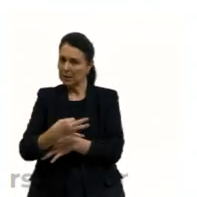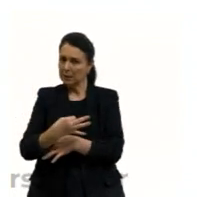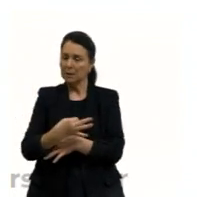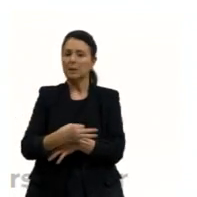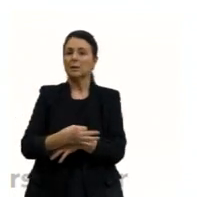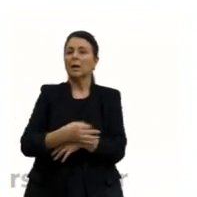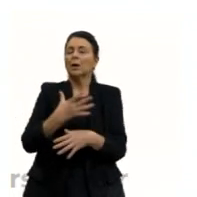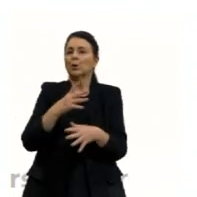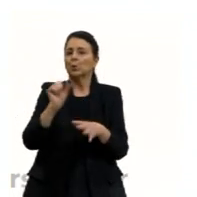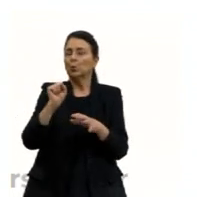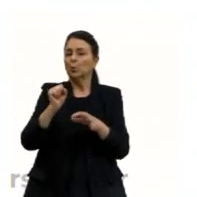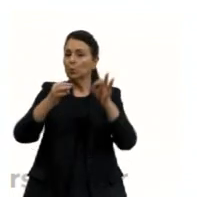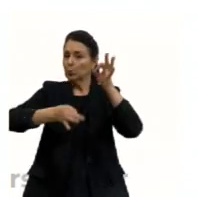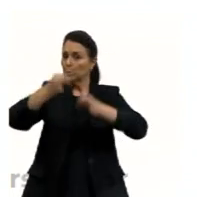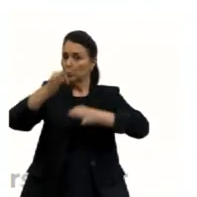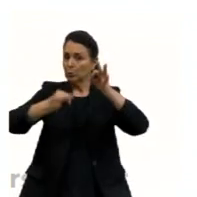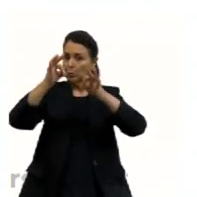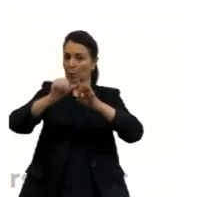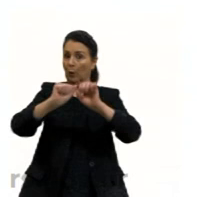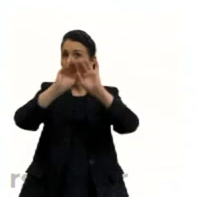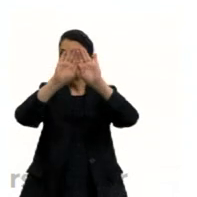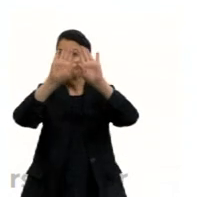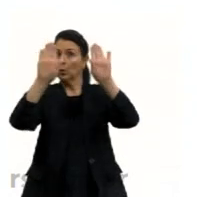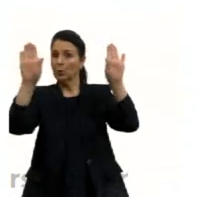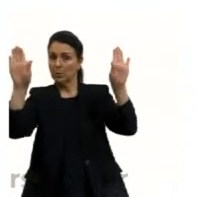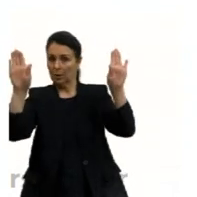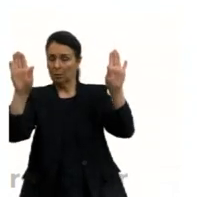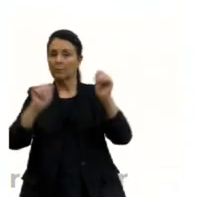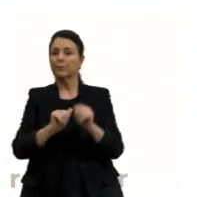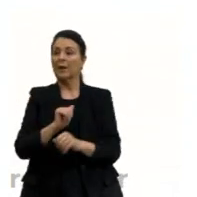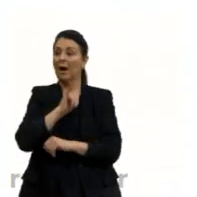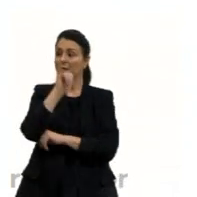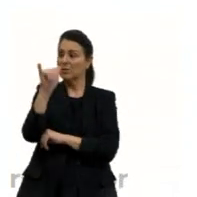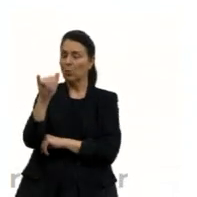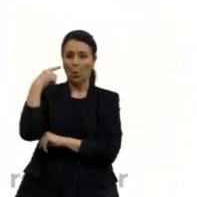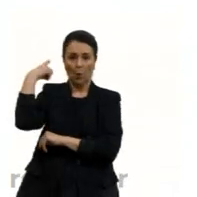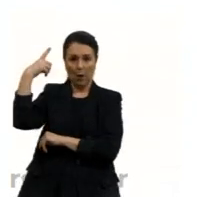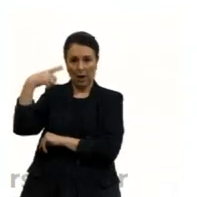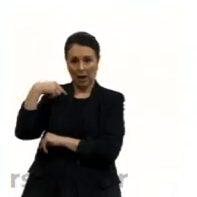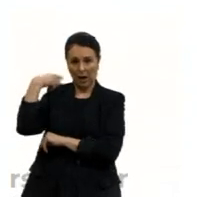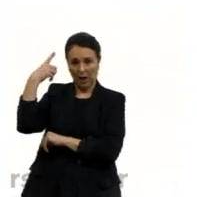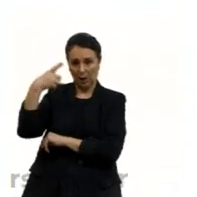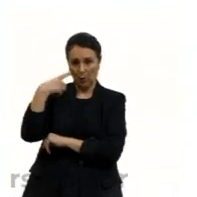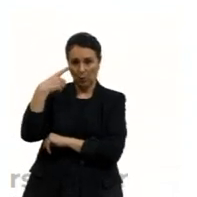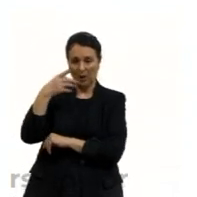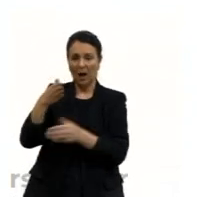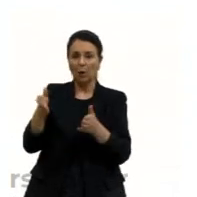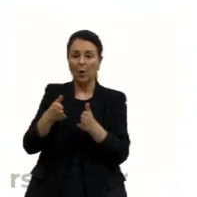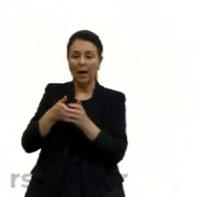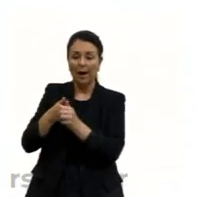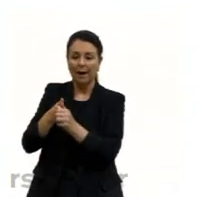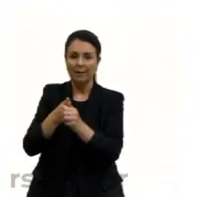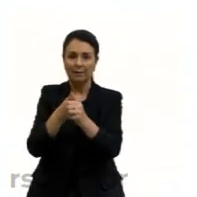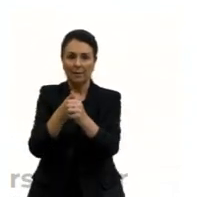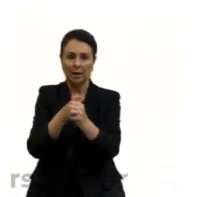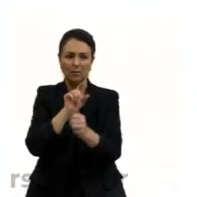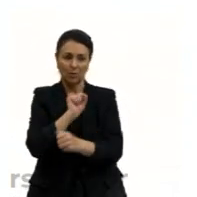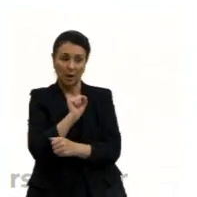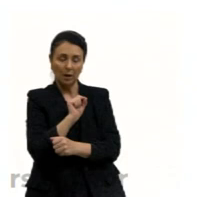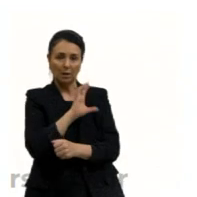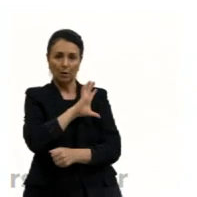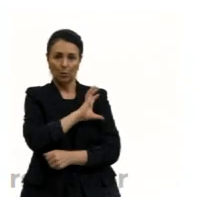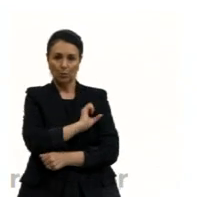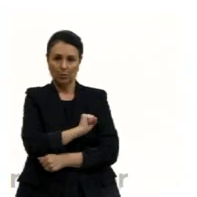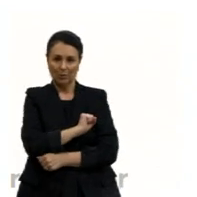Tribunal Celeste consistiu em declarar a loucura Bom dia do Amor a